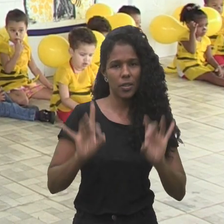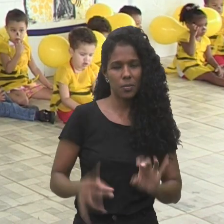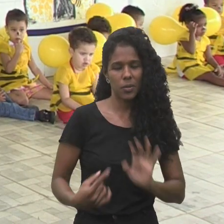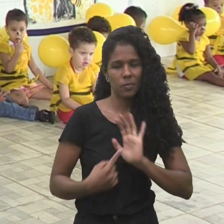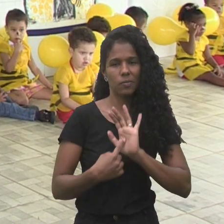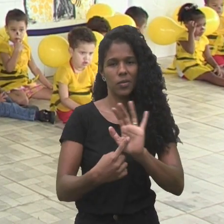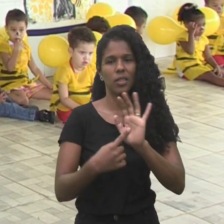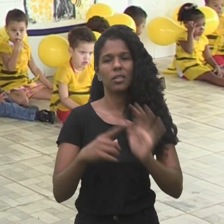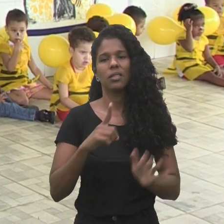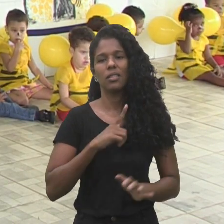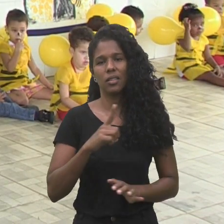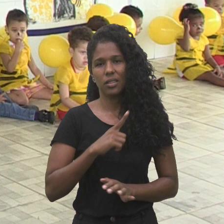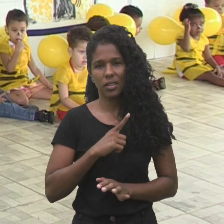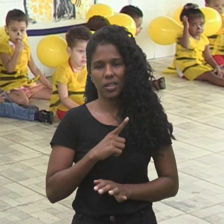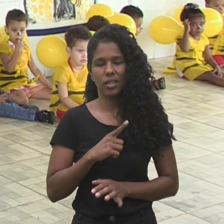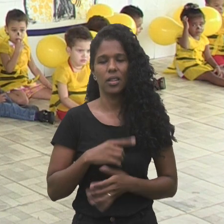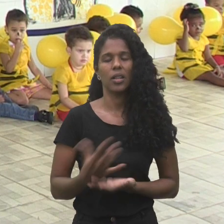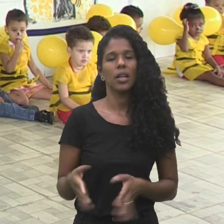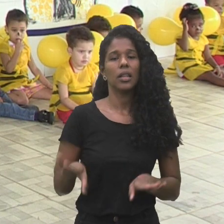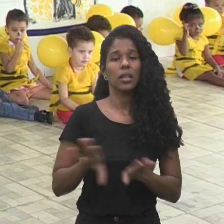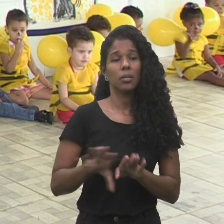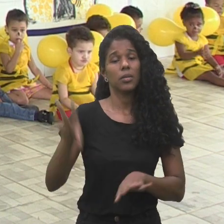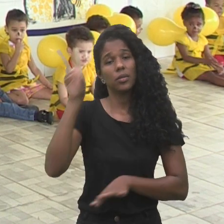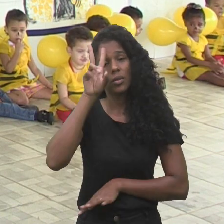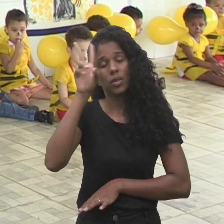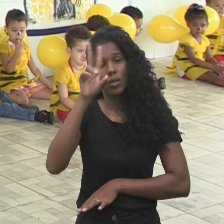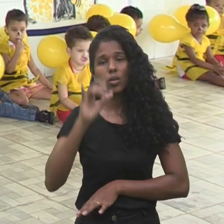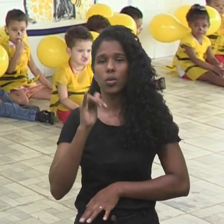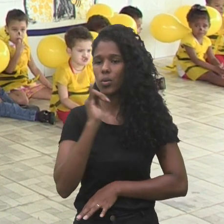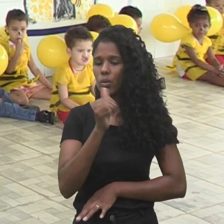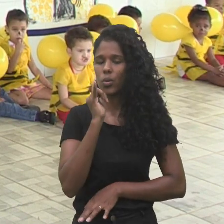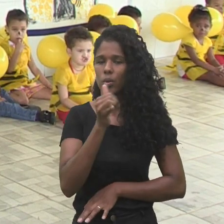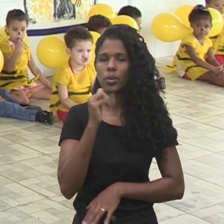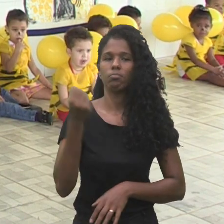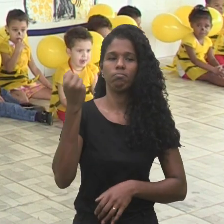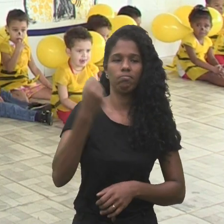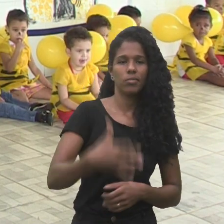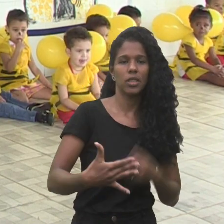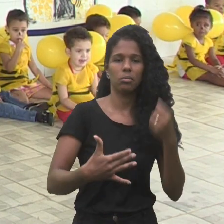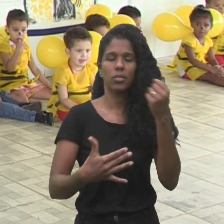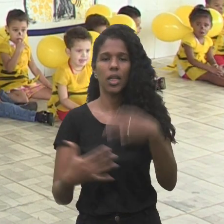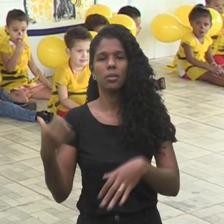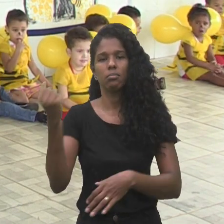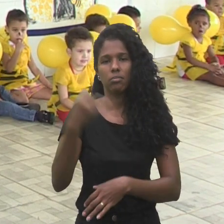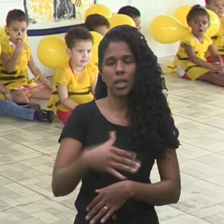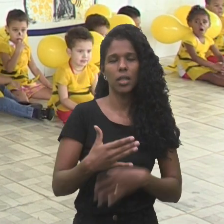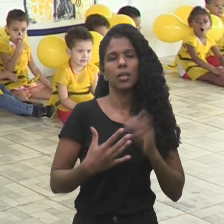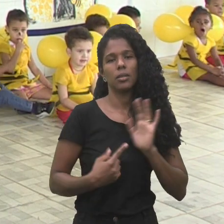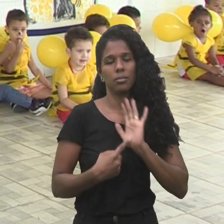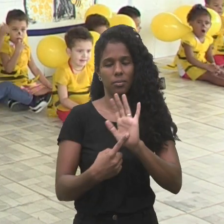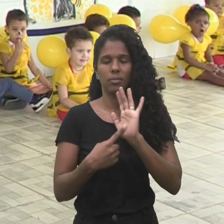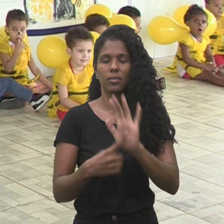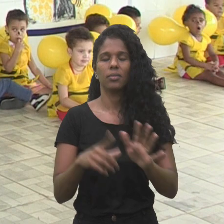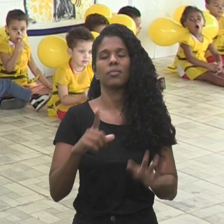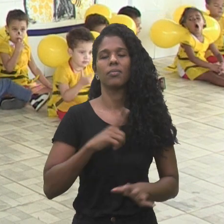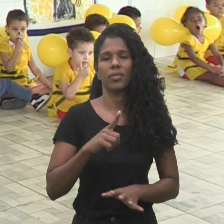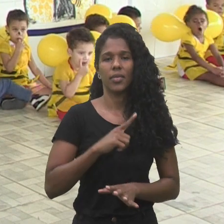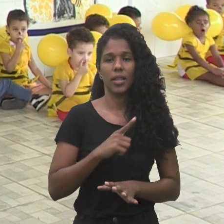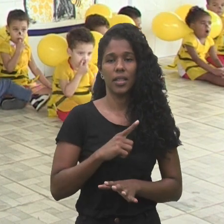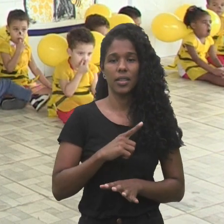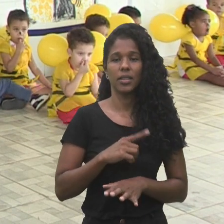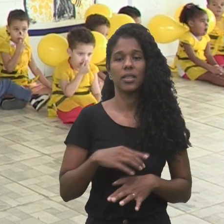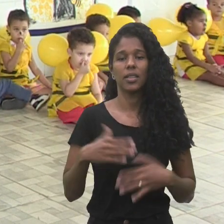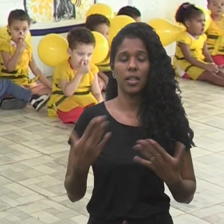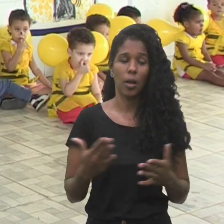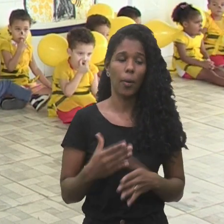A contação de histórias se faz muito importante, a música, a poesia e principalmente a participação de